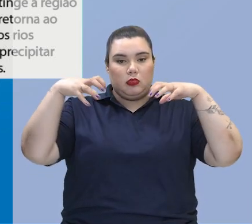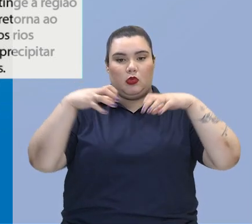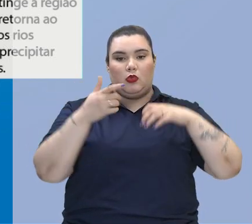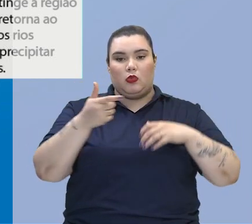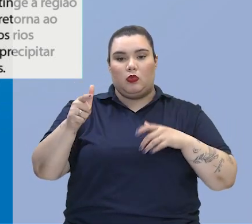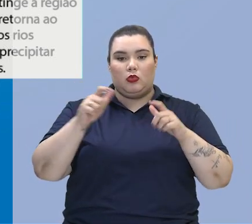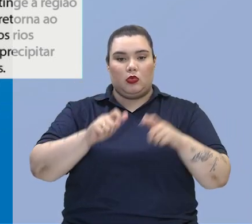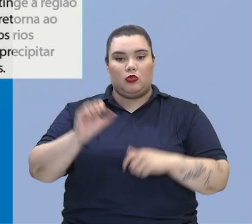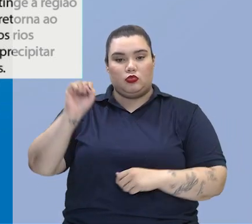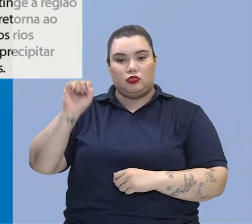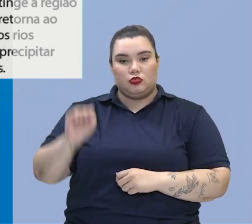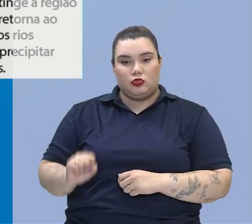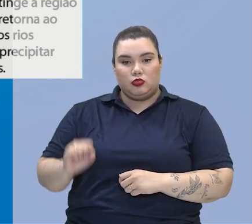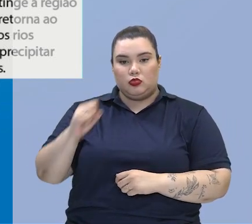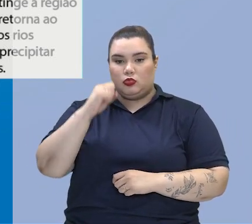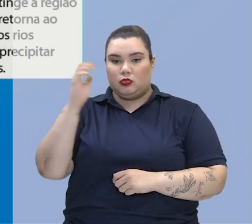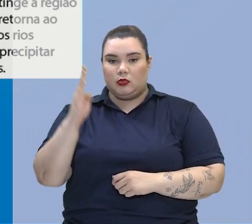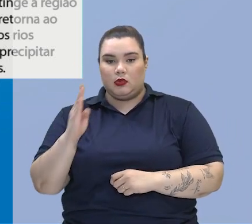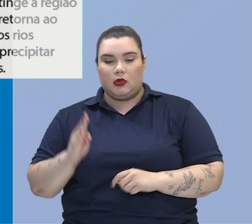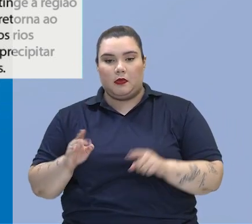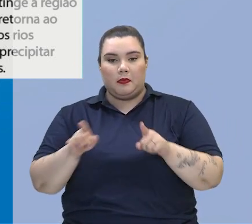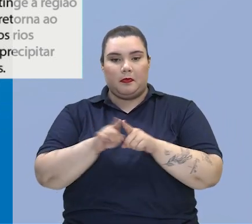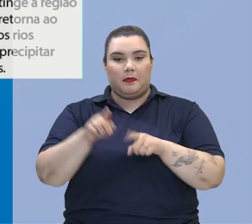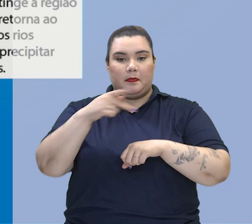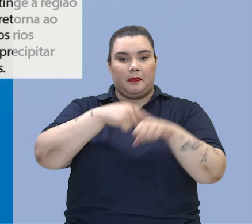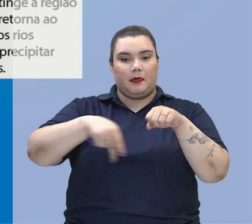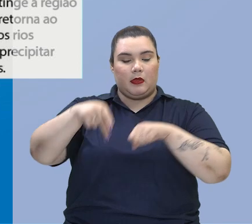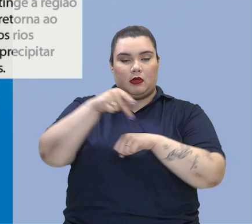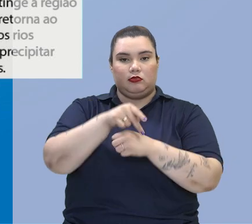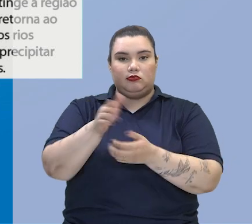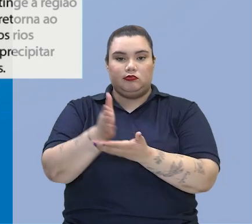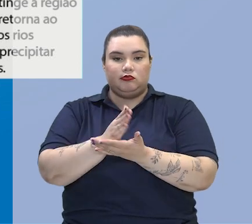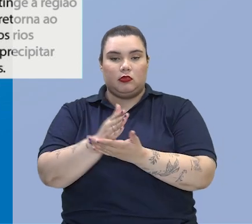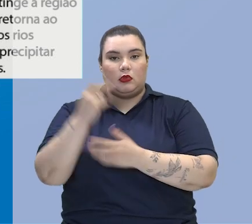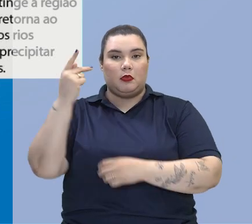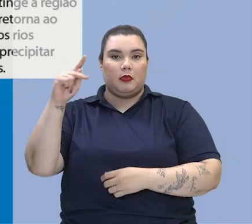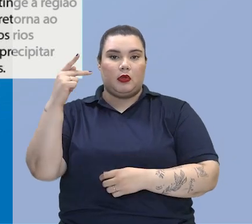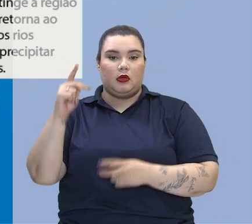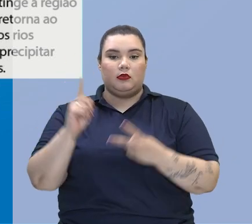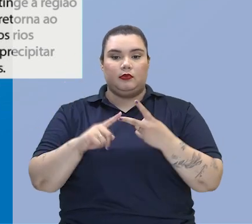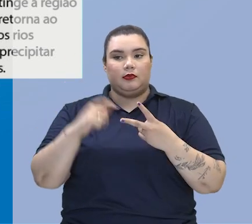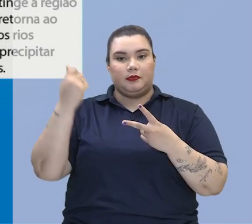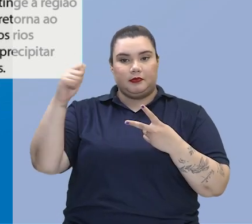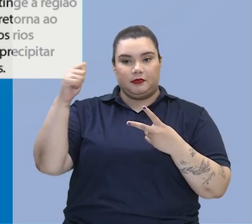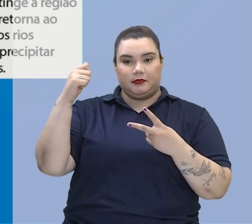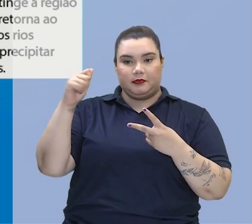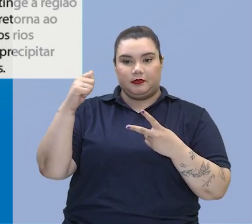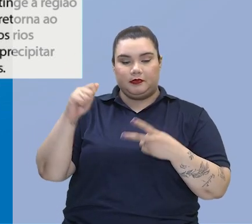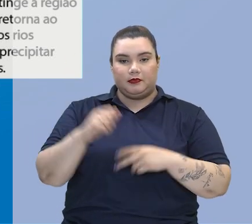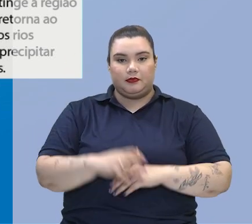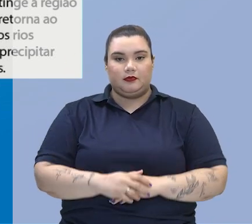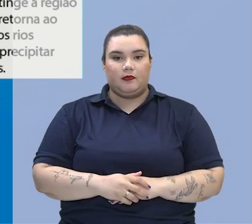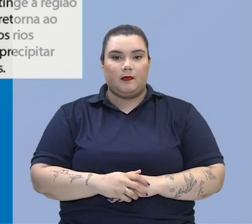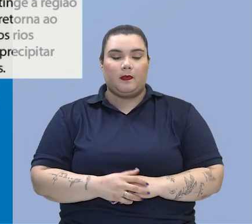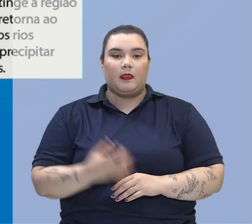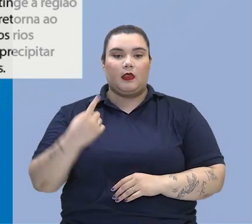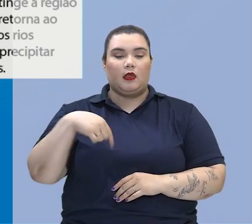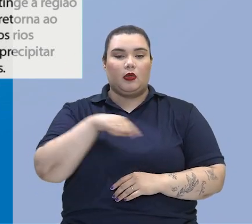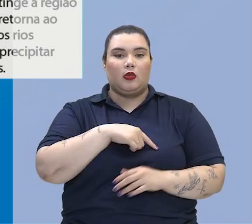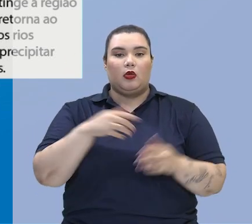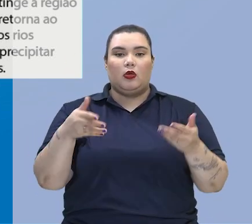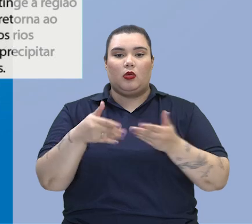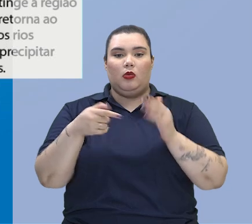do Brasil e ainda atingindo os países como o Paraguai e a Argentina. A gente verifica agora quais são os